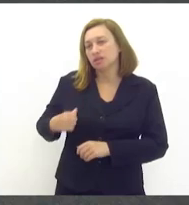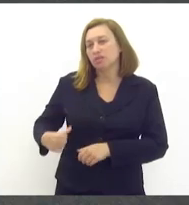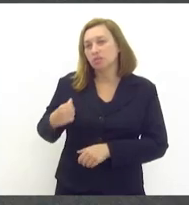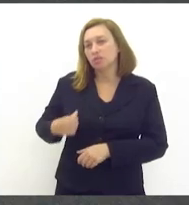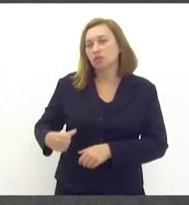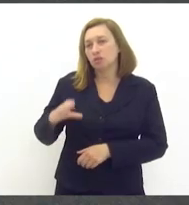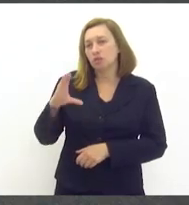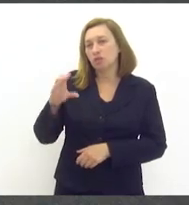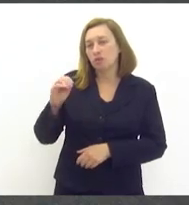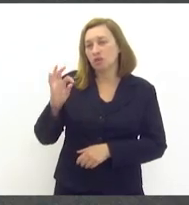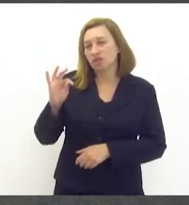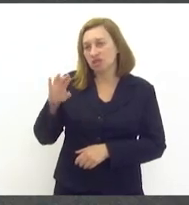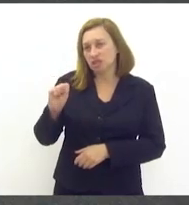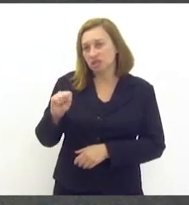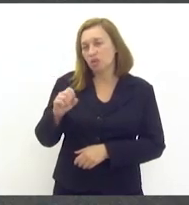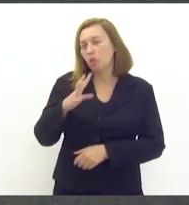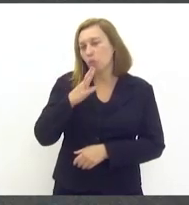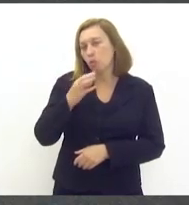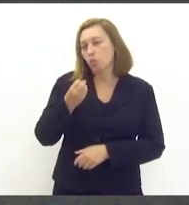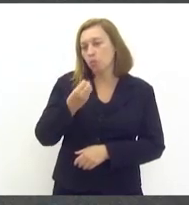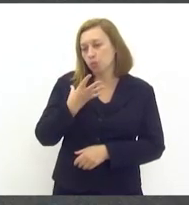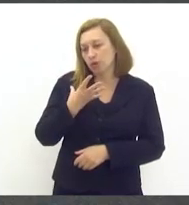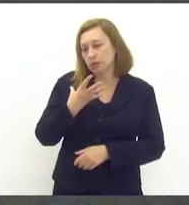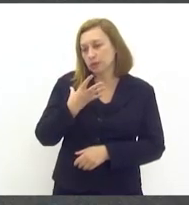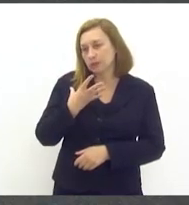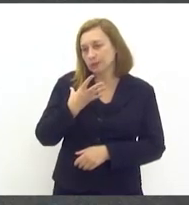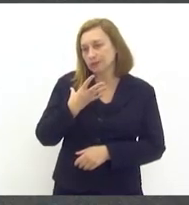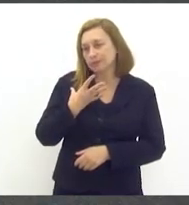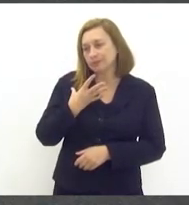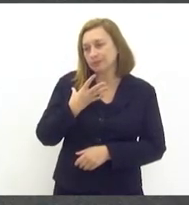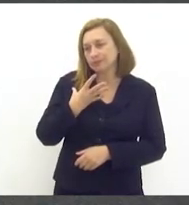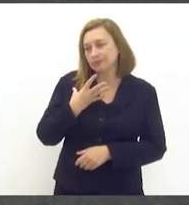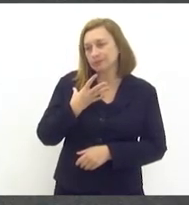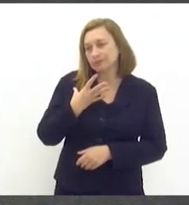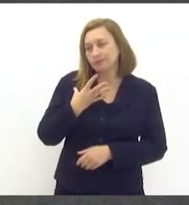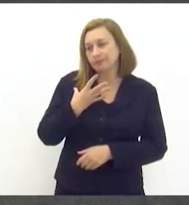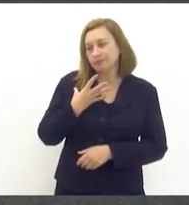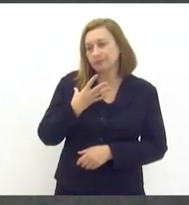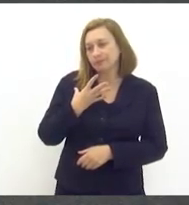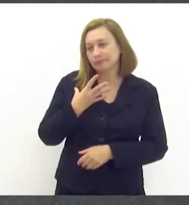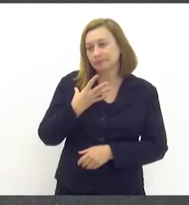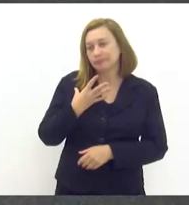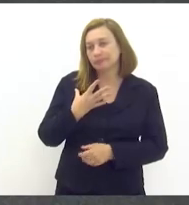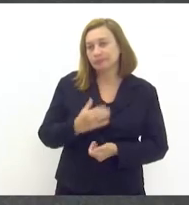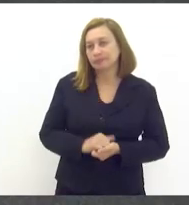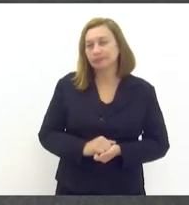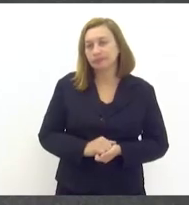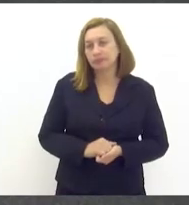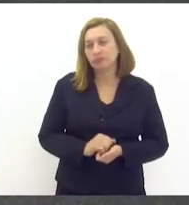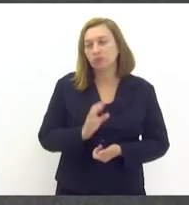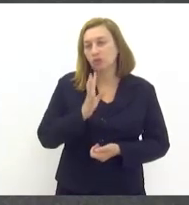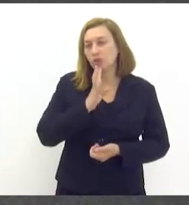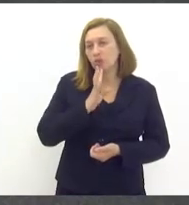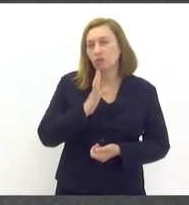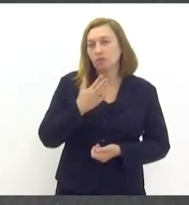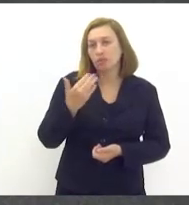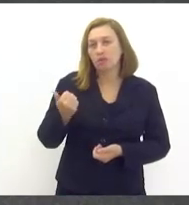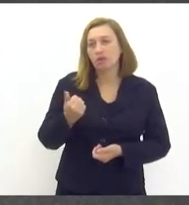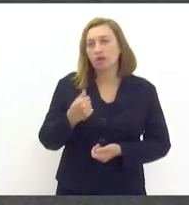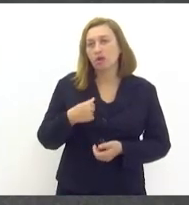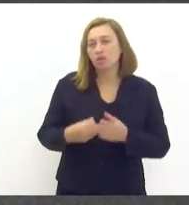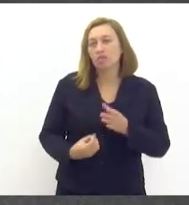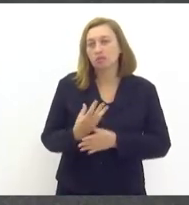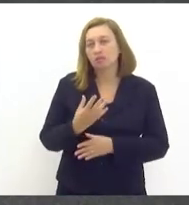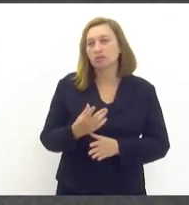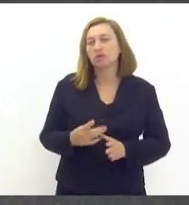cotistas então conhece bem supostamente conheço bem esse assunto não é verdade a Renata devo conhecer né já que eu fiz a lei